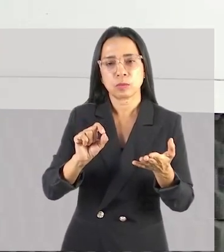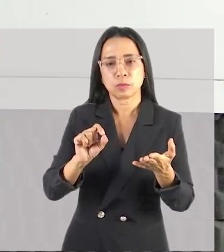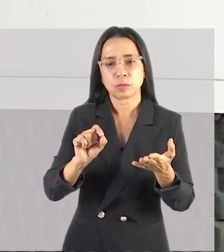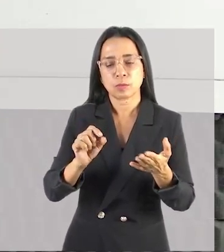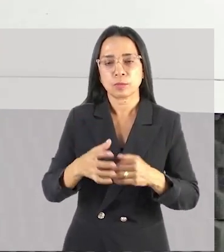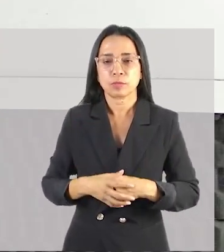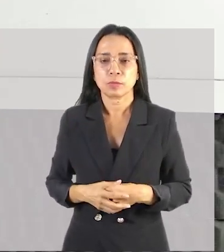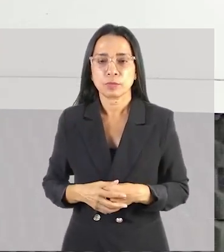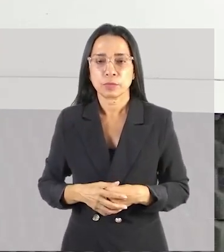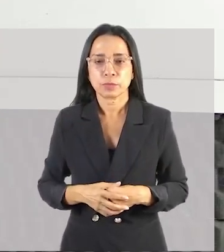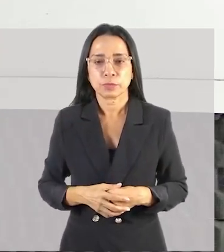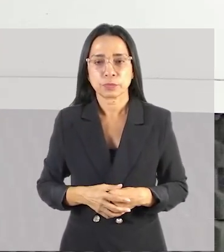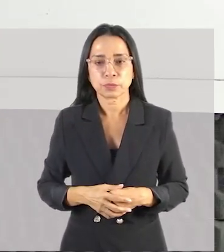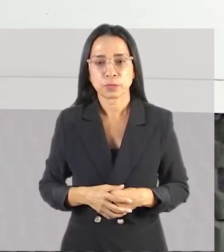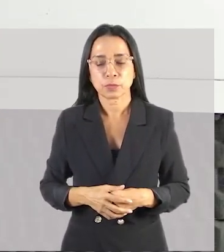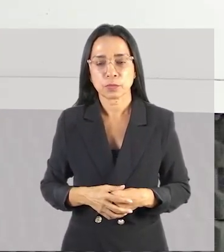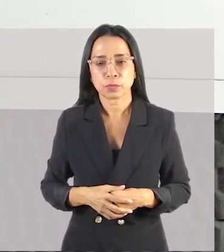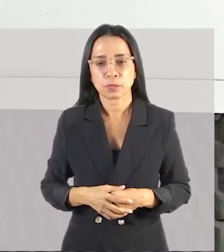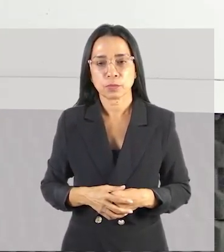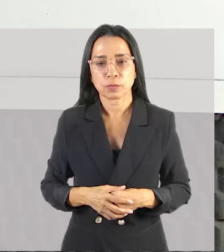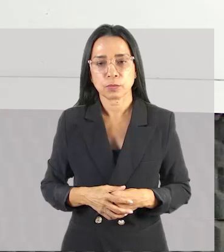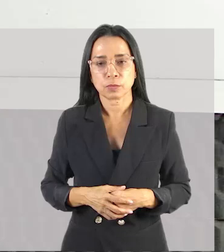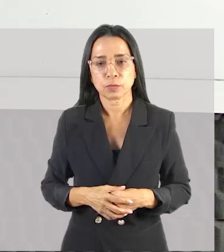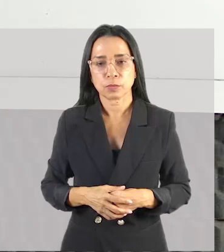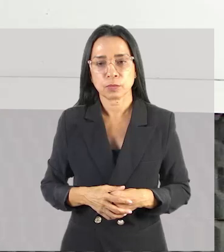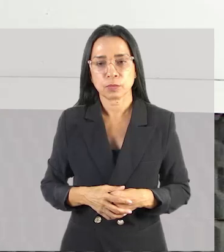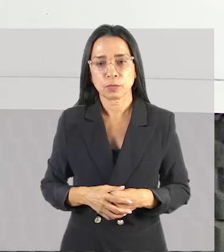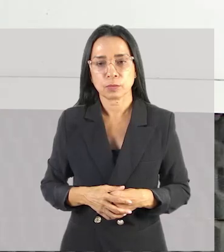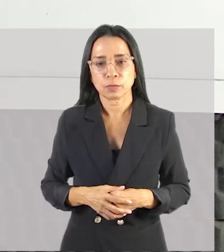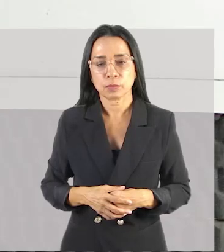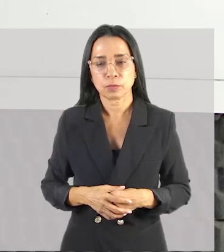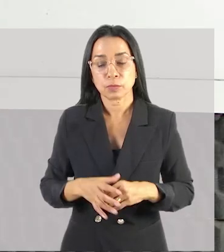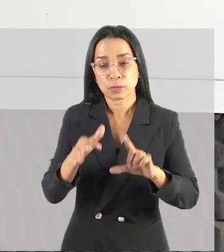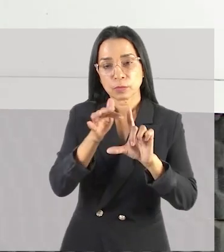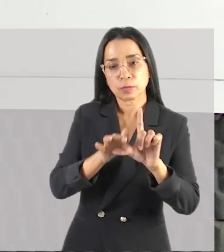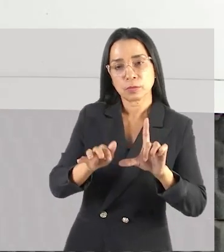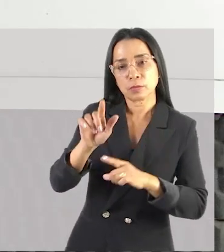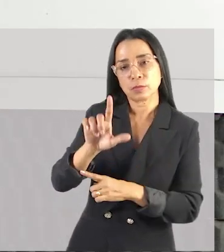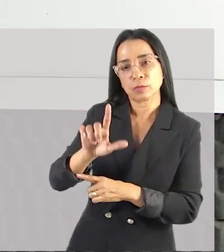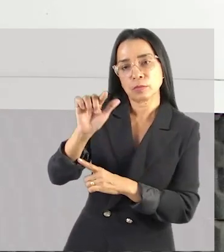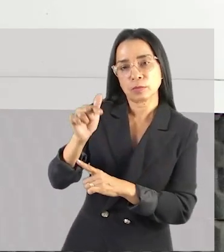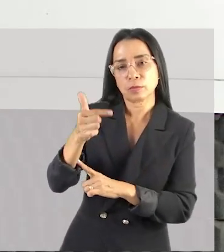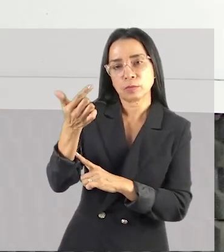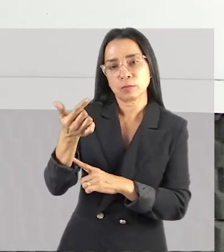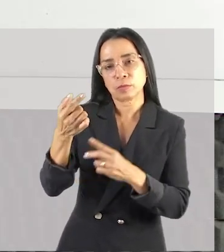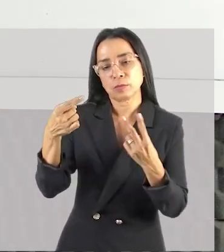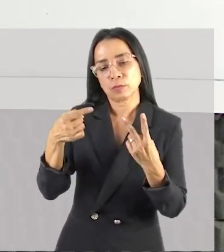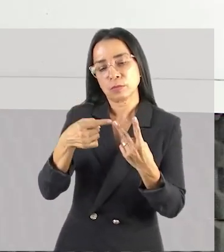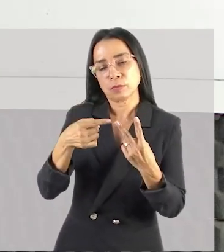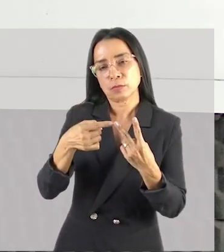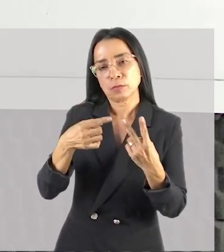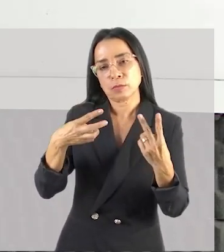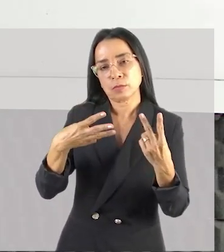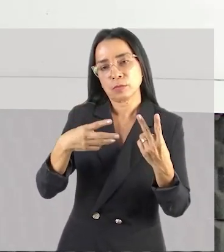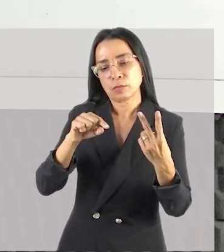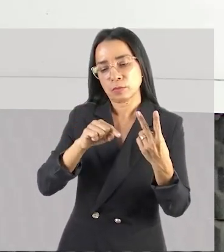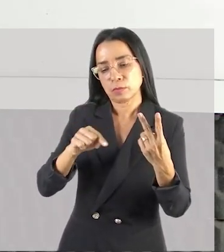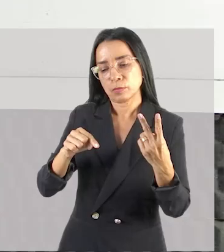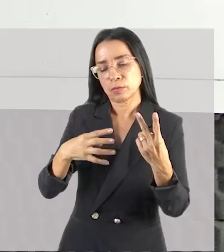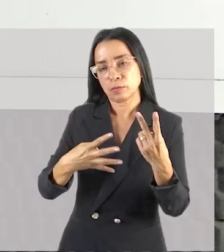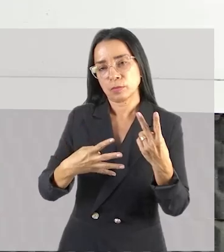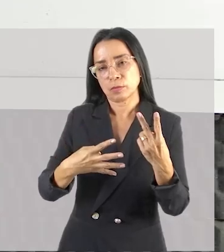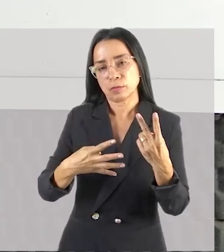é dado pela forma L ao quadrado raiz de 3 sobre